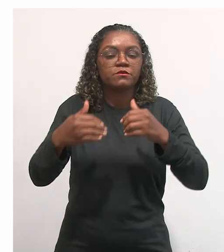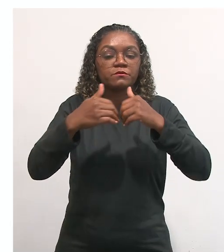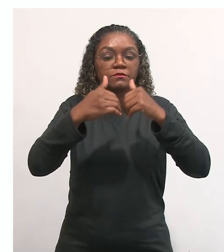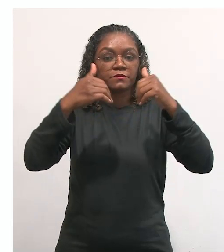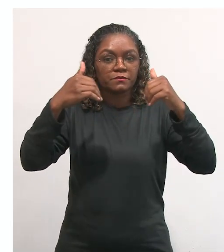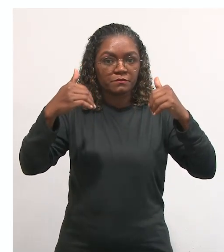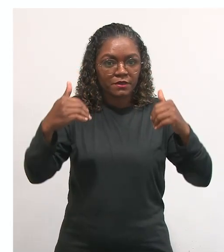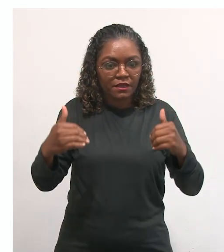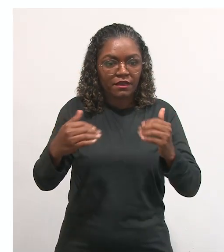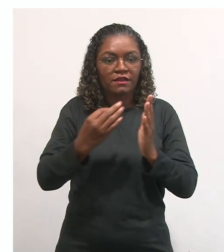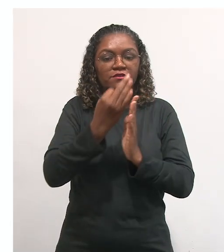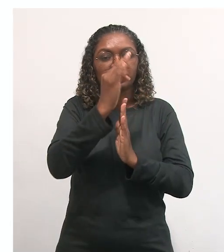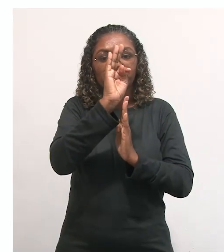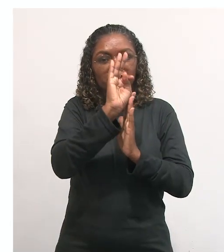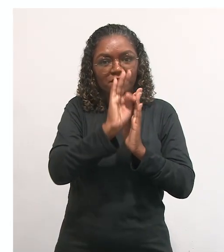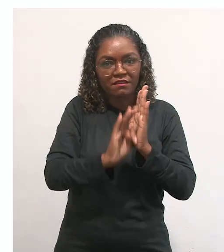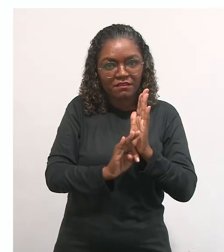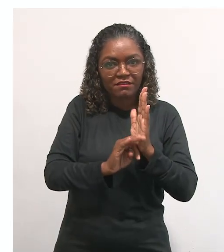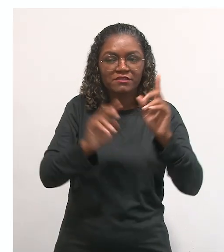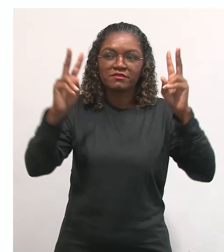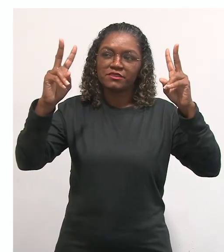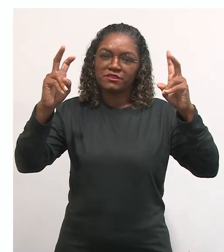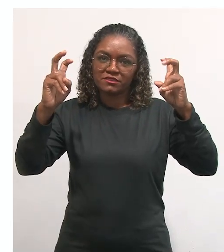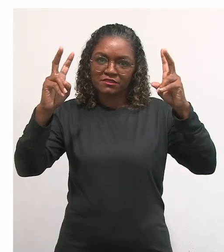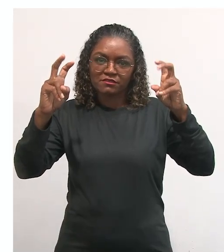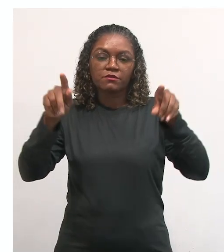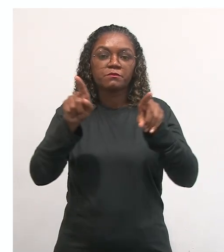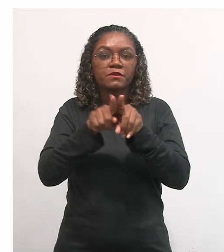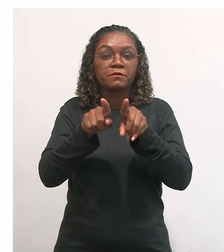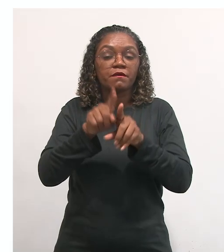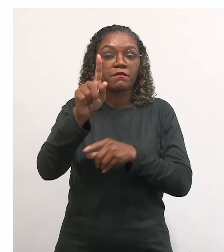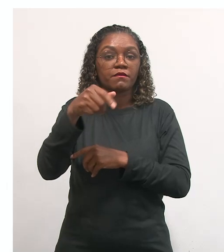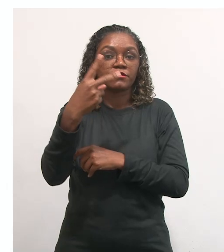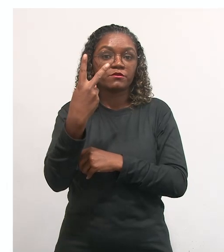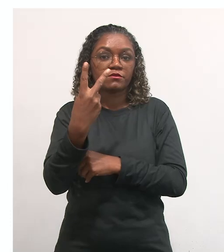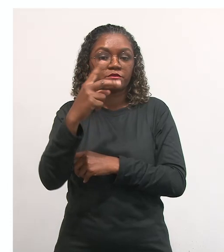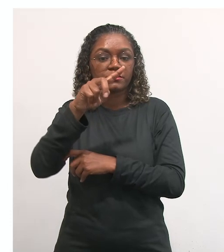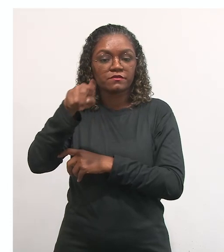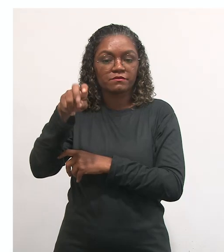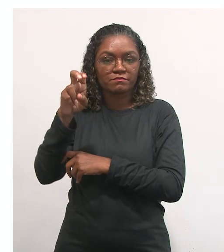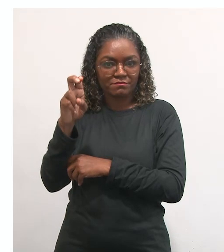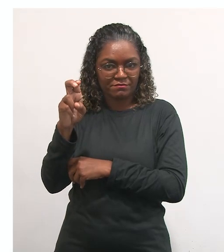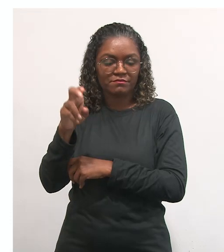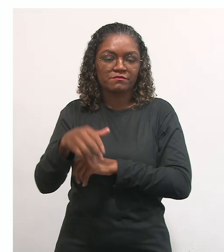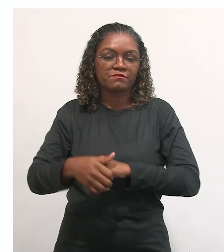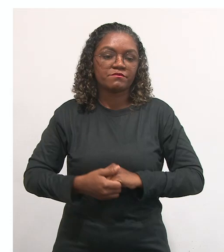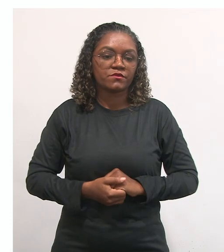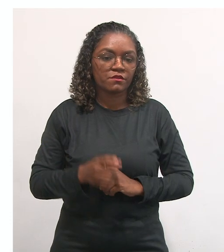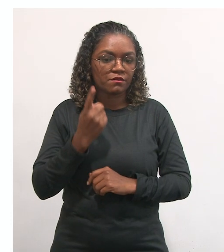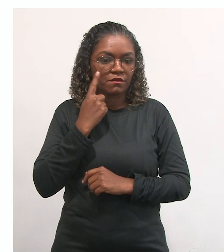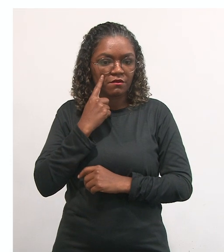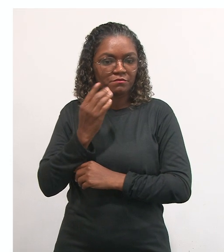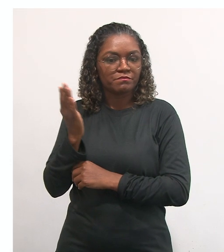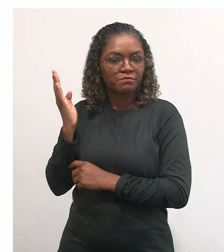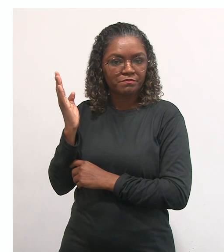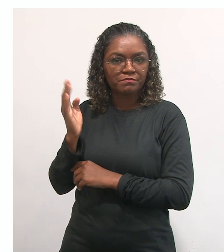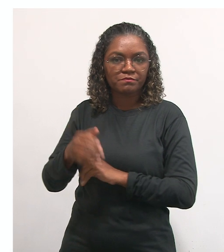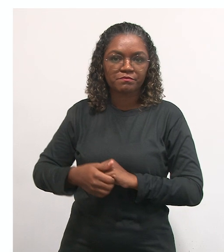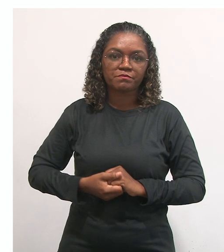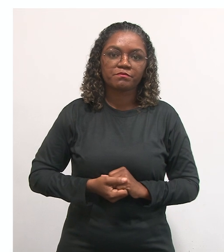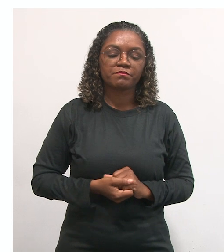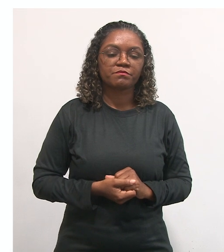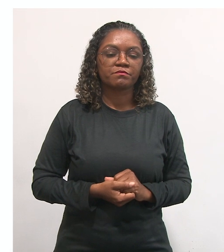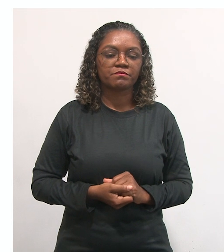espaçamento entre os textos e títulos dois espaços de um e-mail entre o texto e o título e vice--versa tá aqui a imagem para